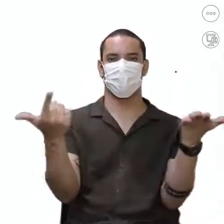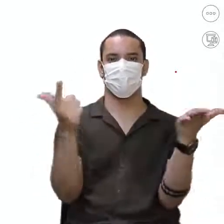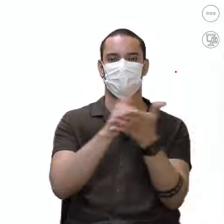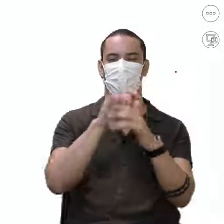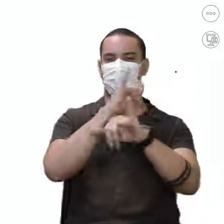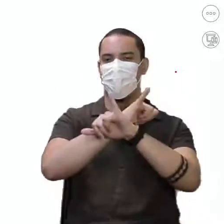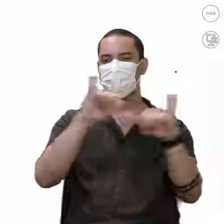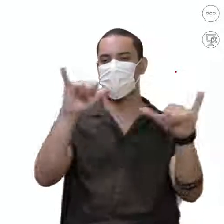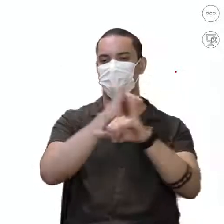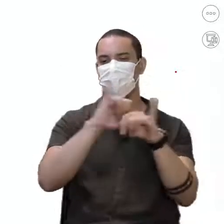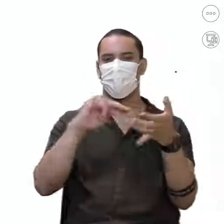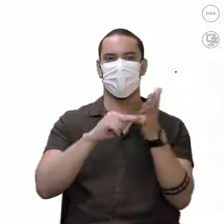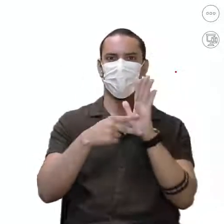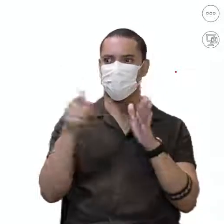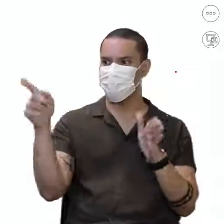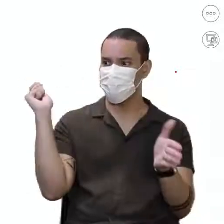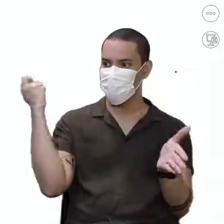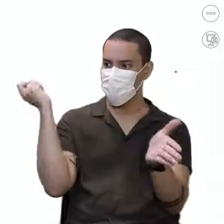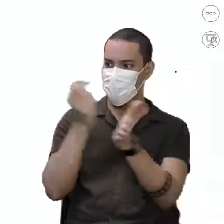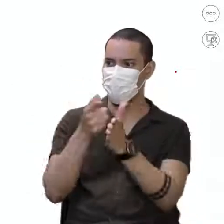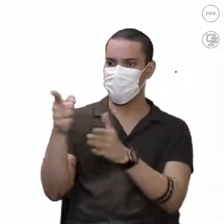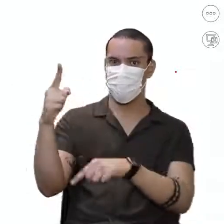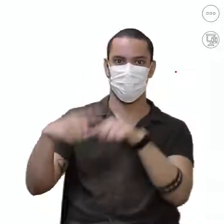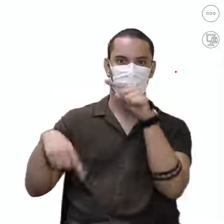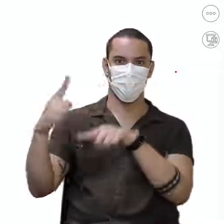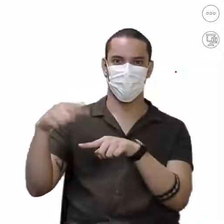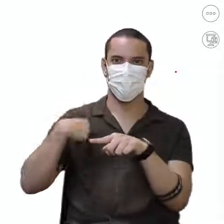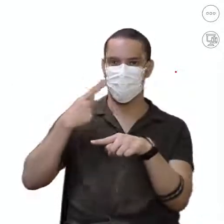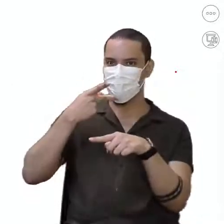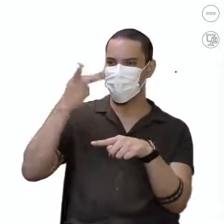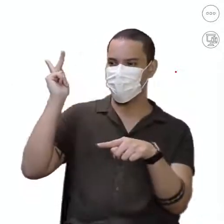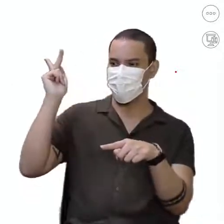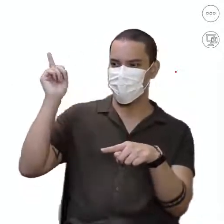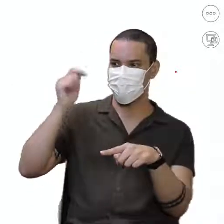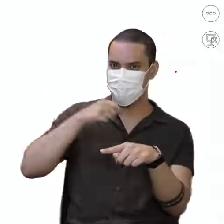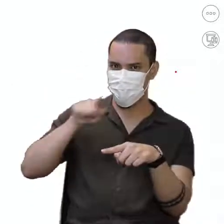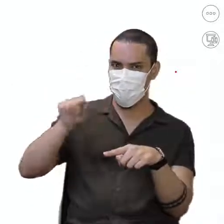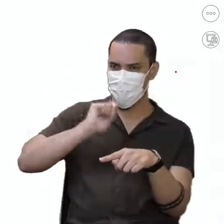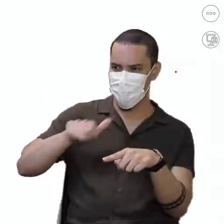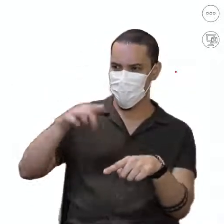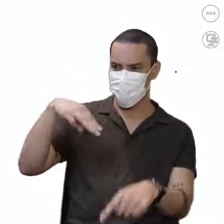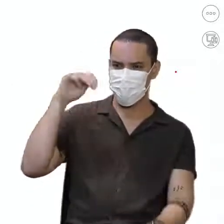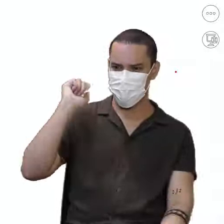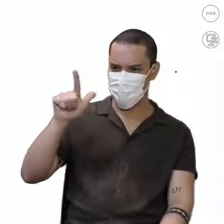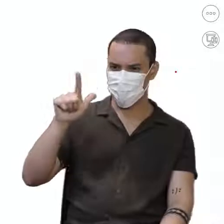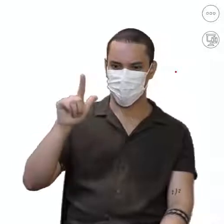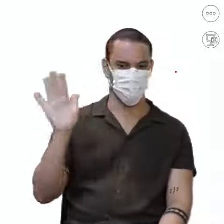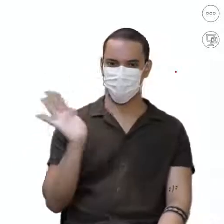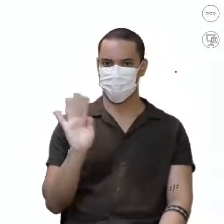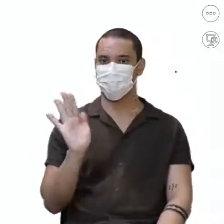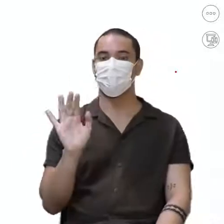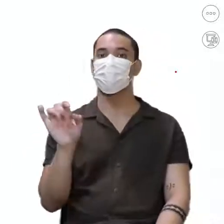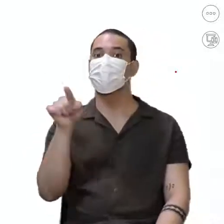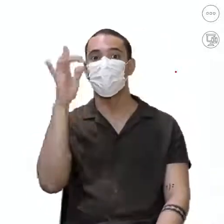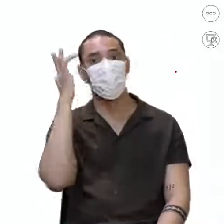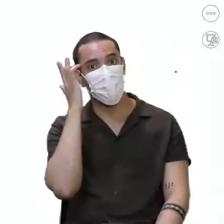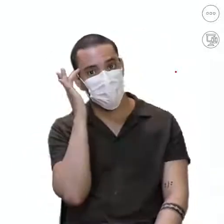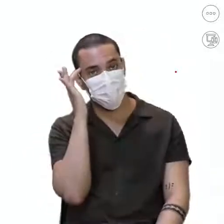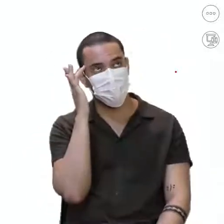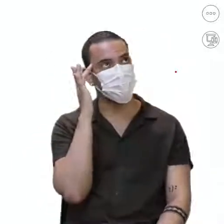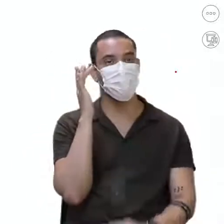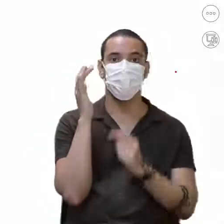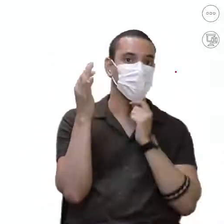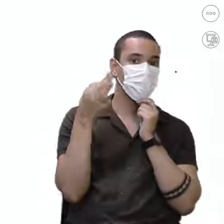te convencer a comprar aquele produto. Não vai falar mal dele. Por que você acha que ele é tendencioso ou por que você não acha que